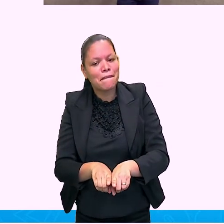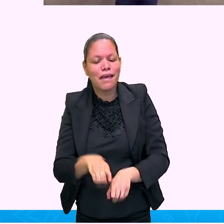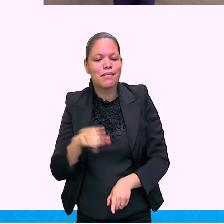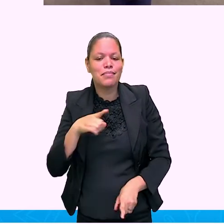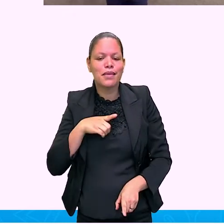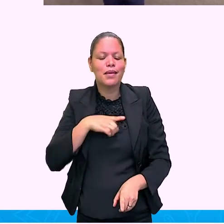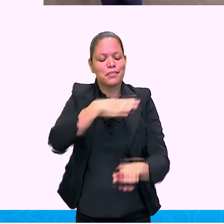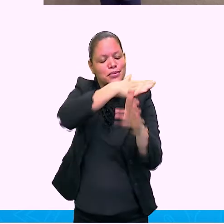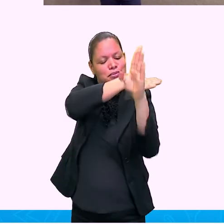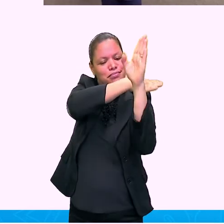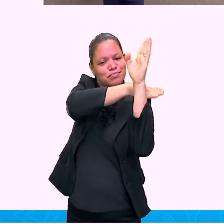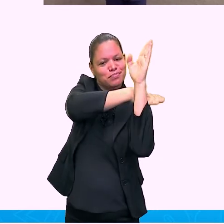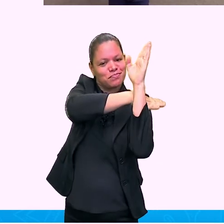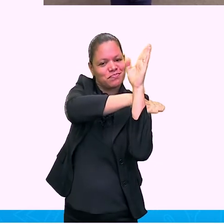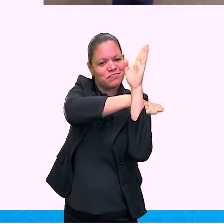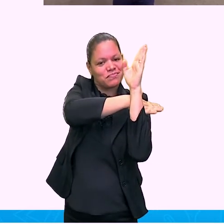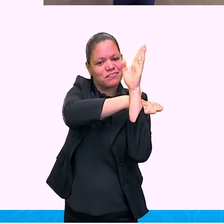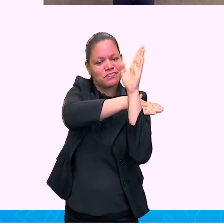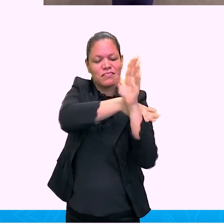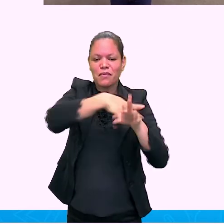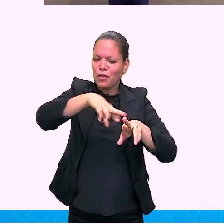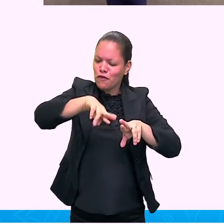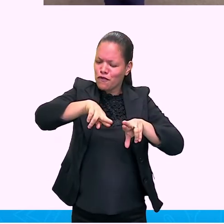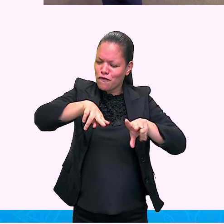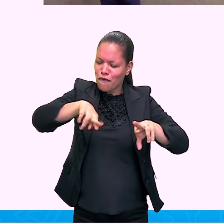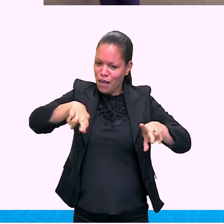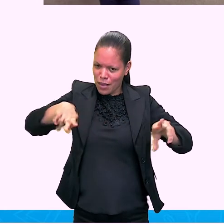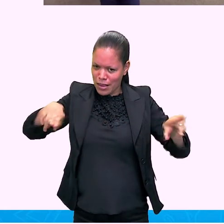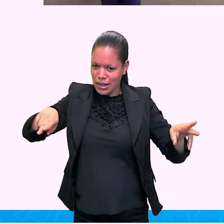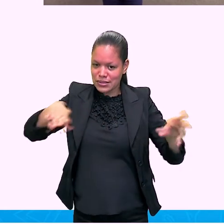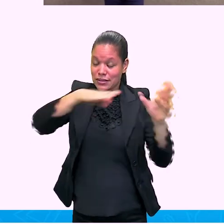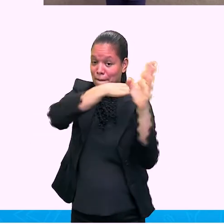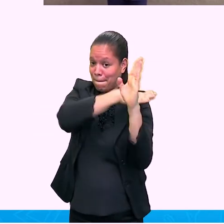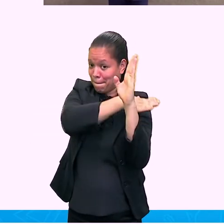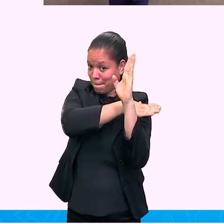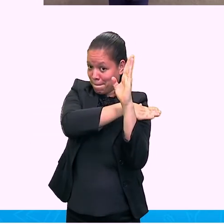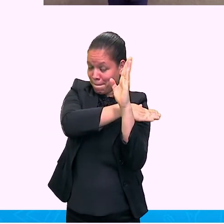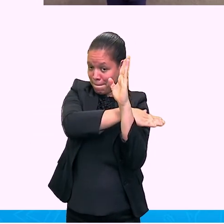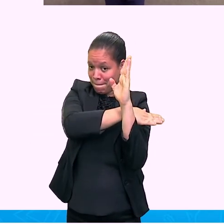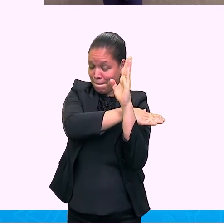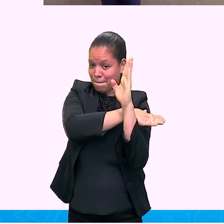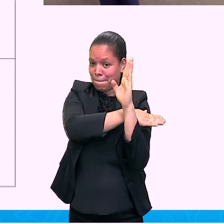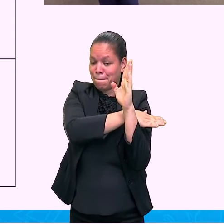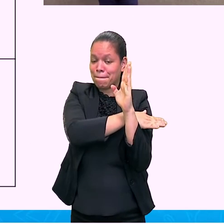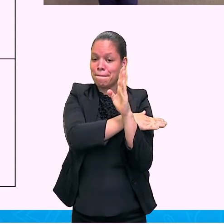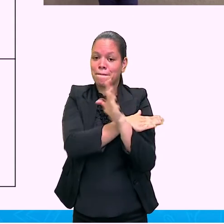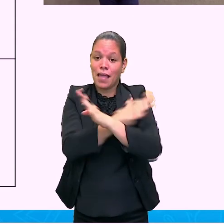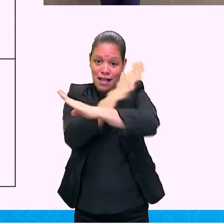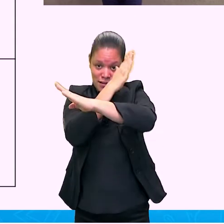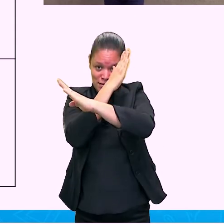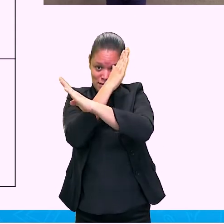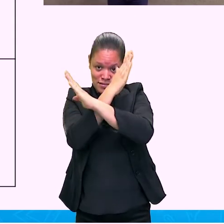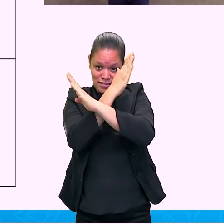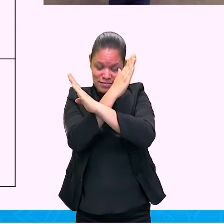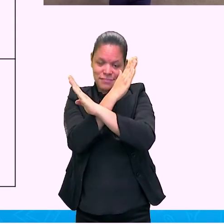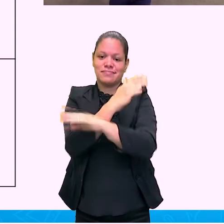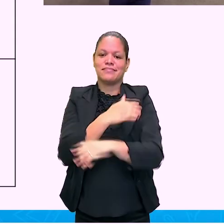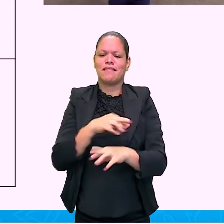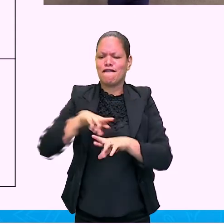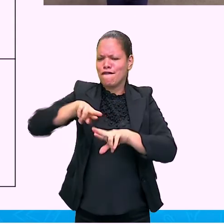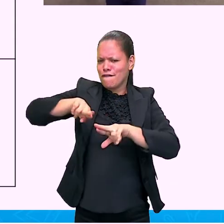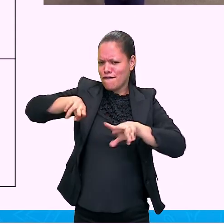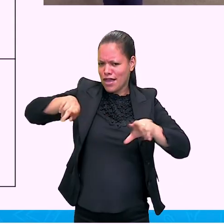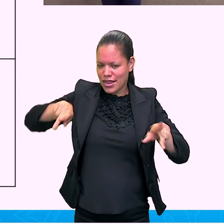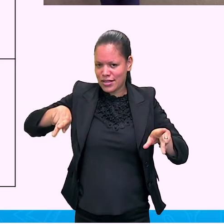grande diferença dos tipos de retas perpendiculares e as retas concorrentes. Seguindo, vamos fazer